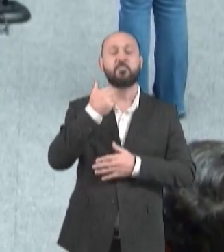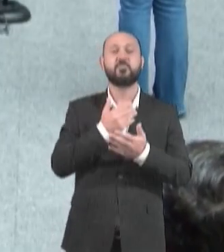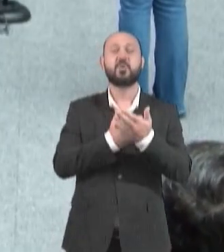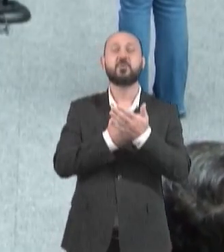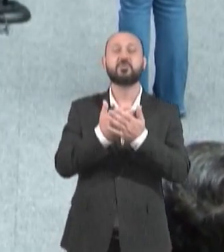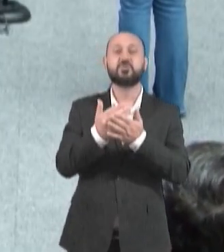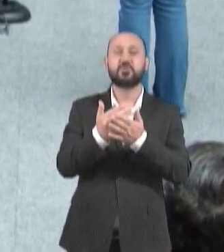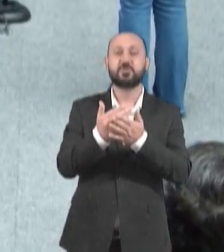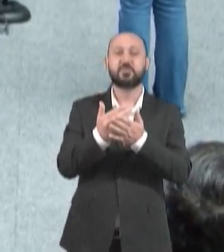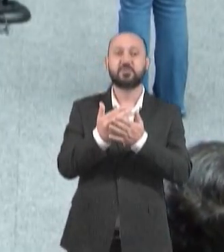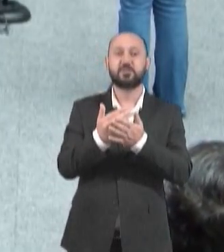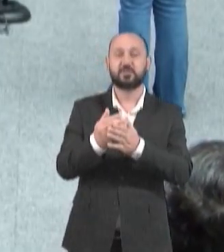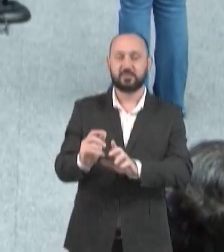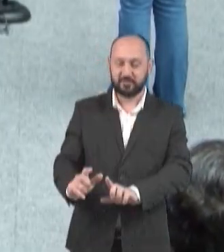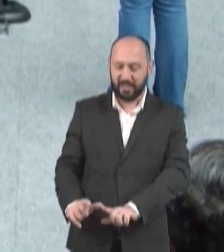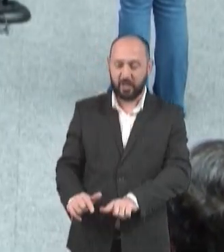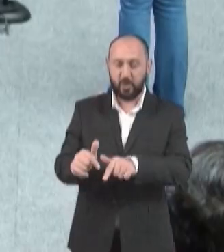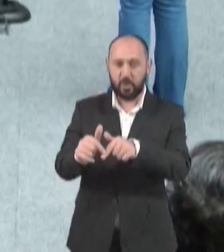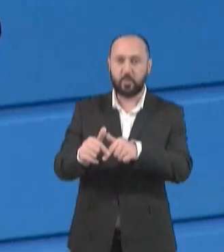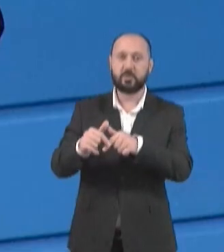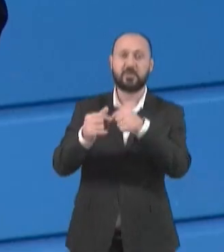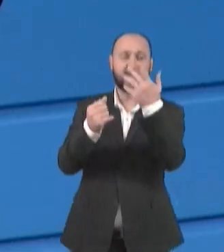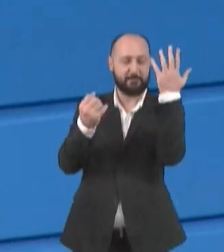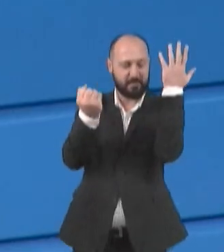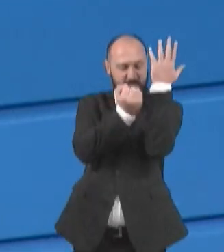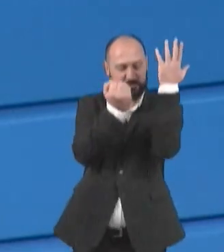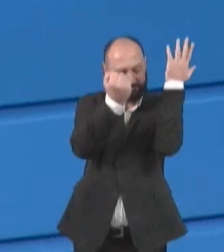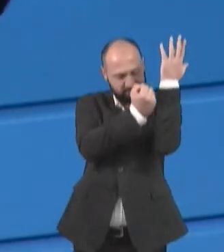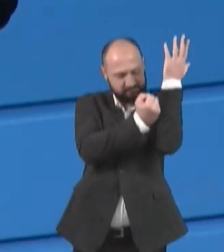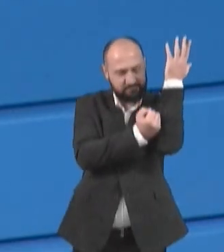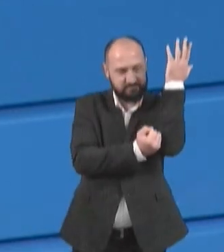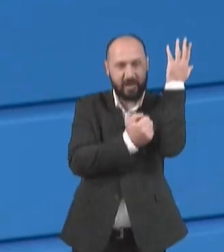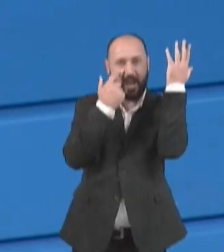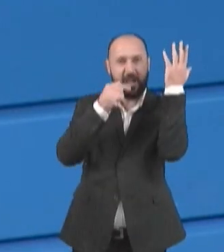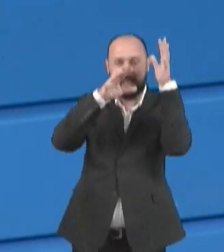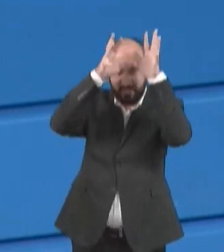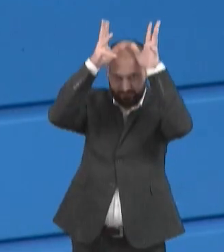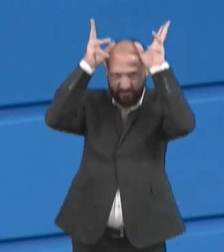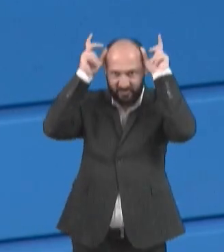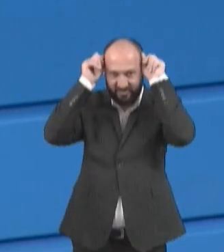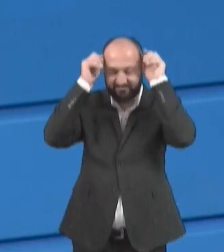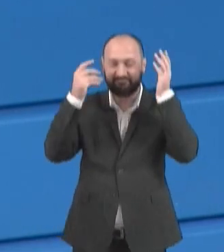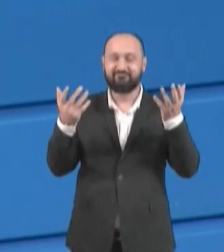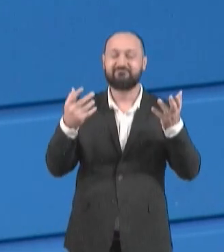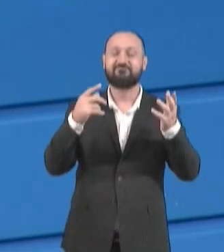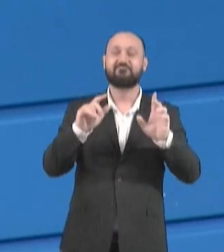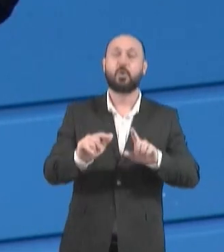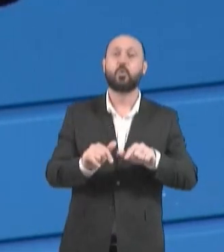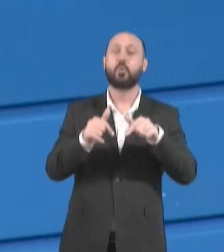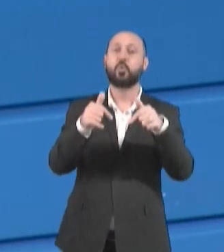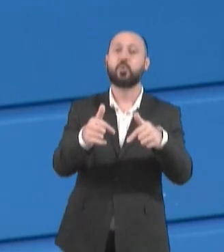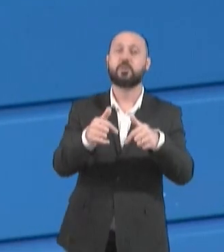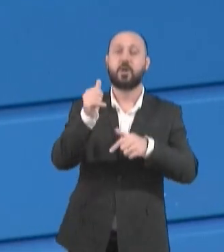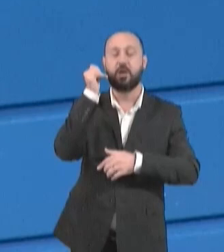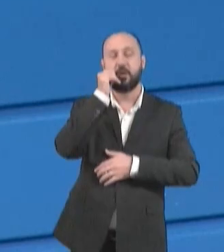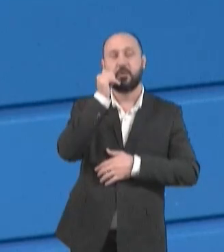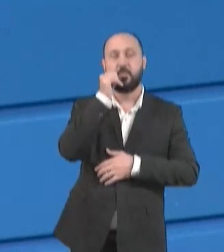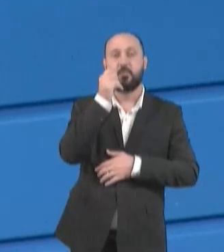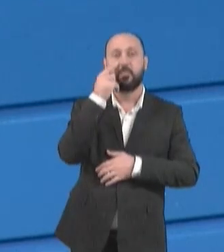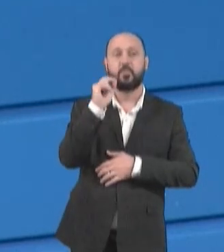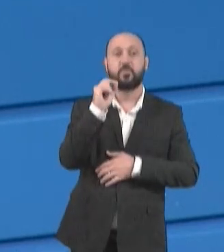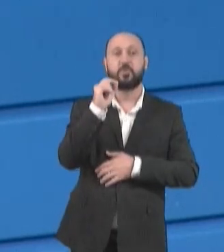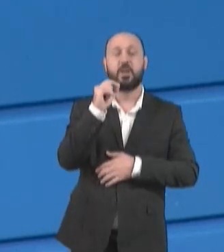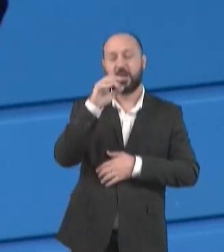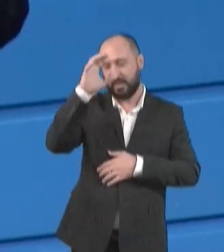veio da luta dos seringueiros, né, ali na Amazônia, uma luta, uma mulher que